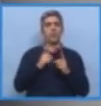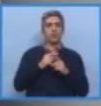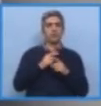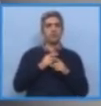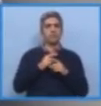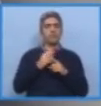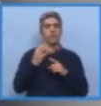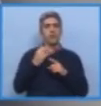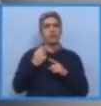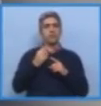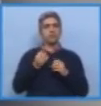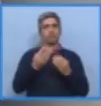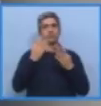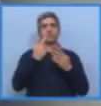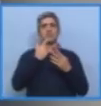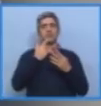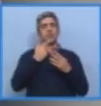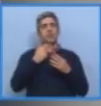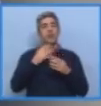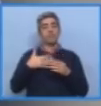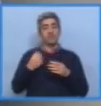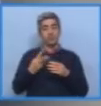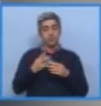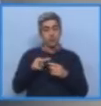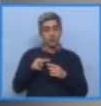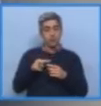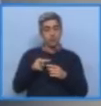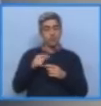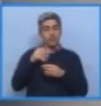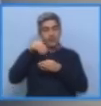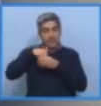Foi aquela de termos percebido que a misericórdia encerra em si